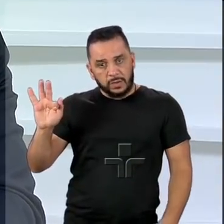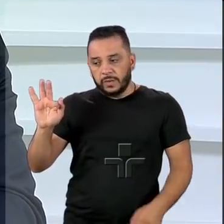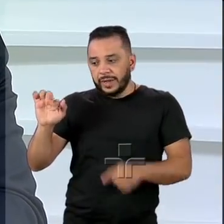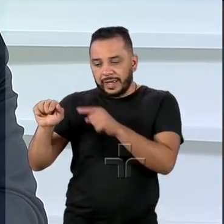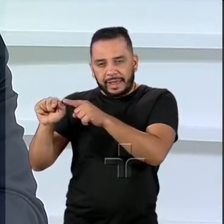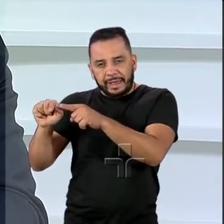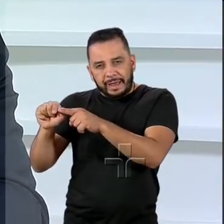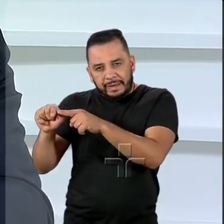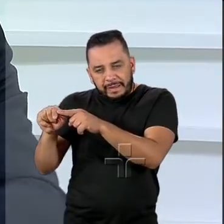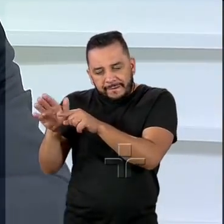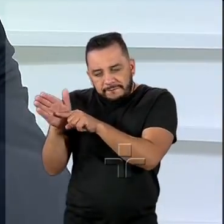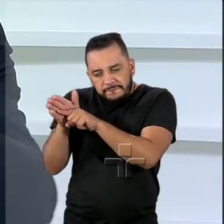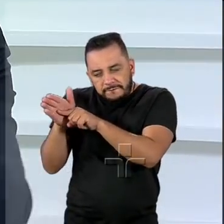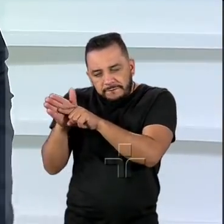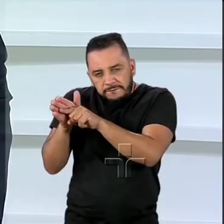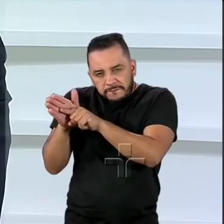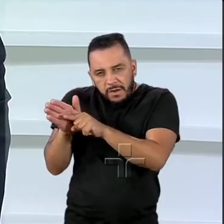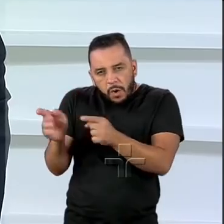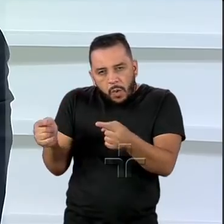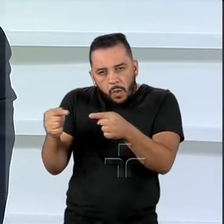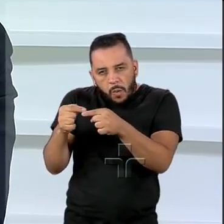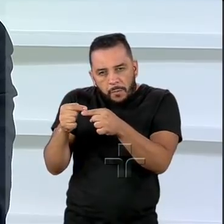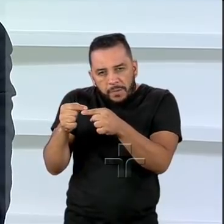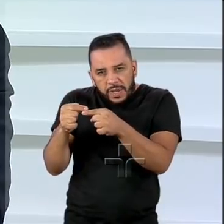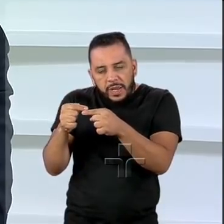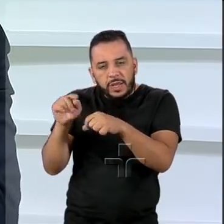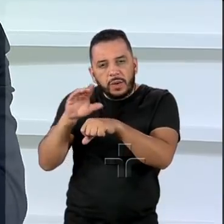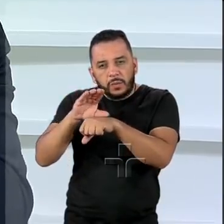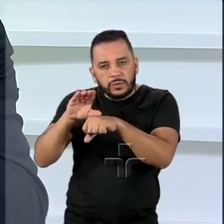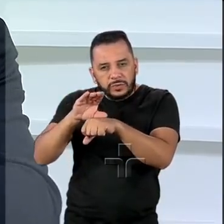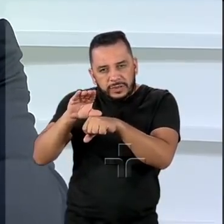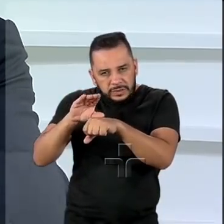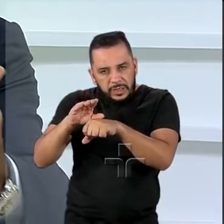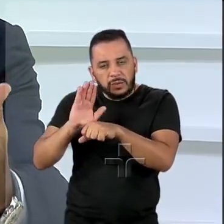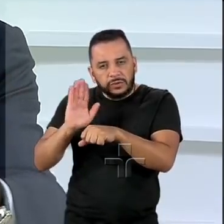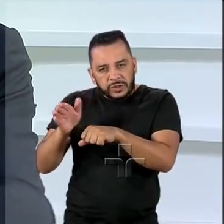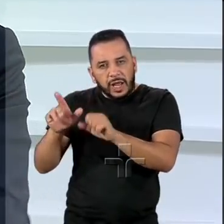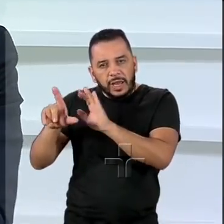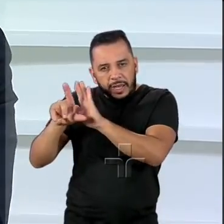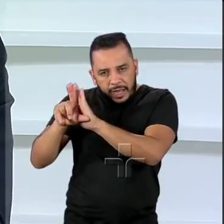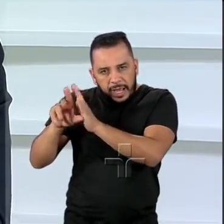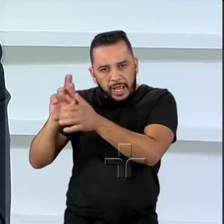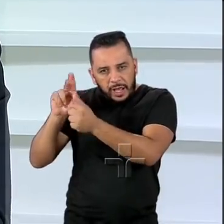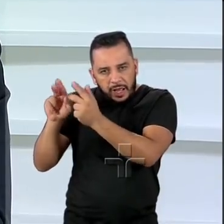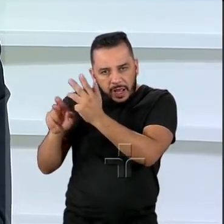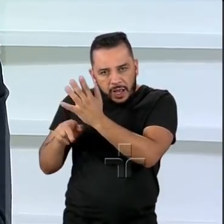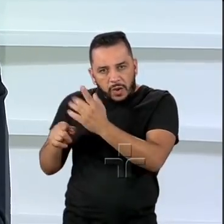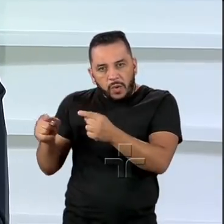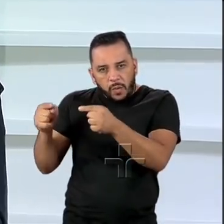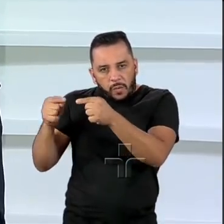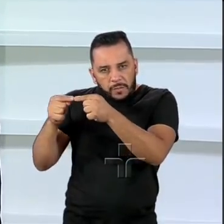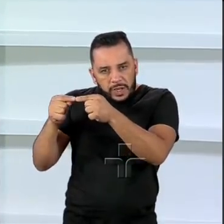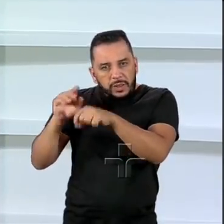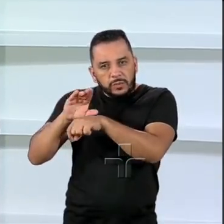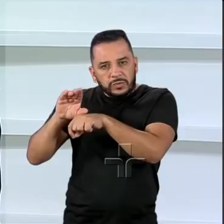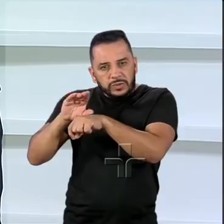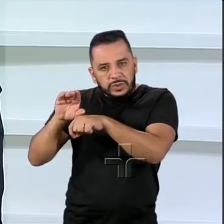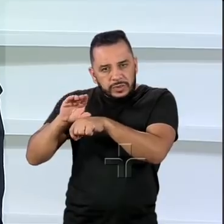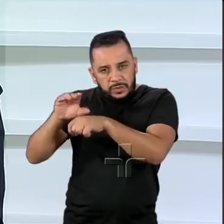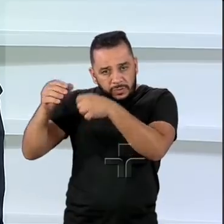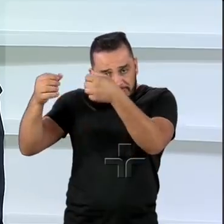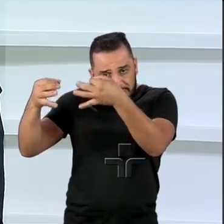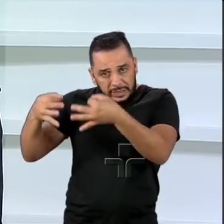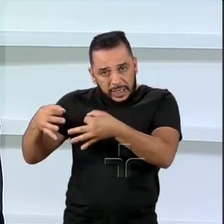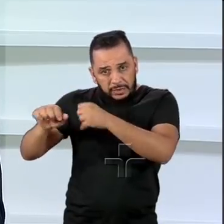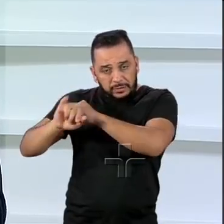o seu papel, fazer a filtragem constitucional das decisões, das leis, dos atos normativos. Pois bem, como bem colocou